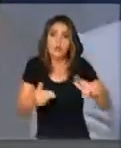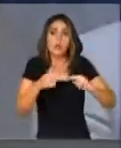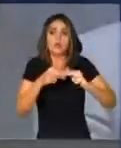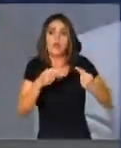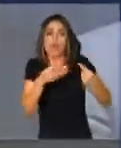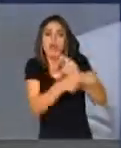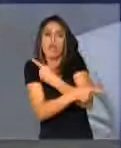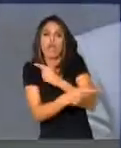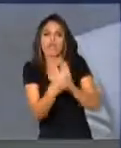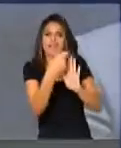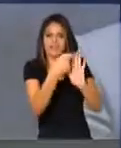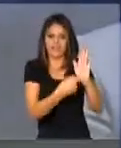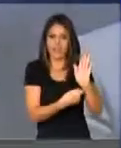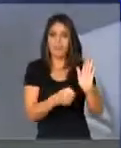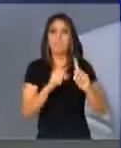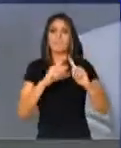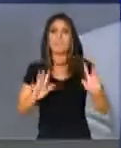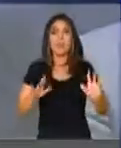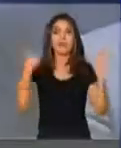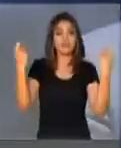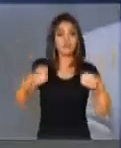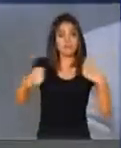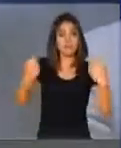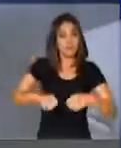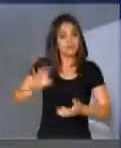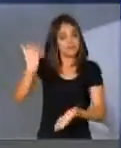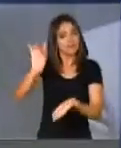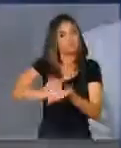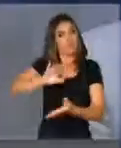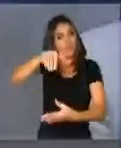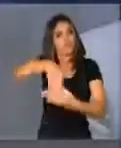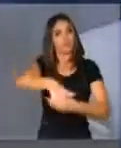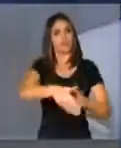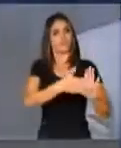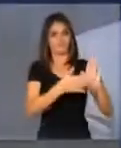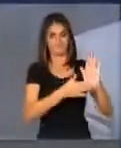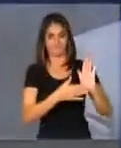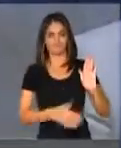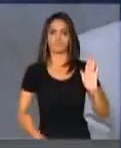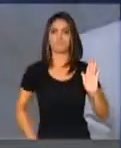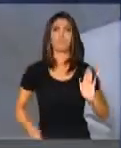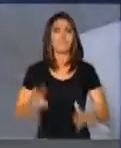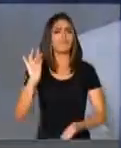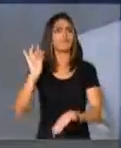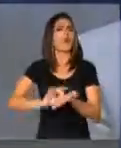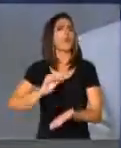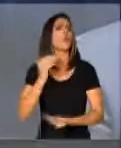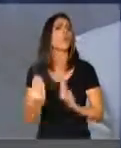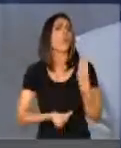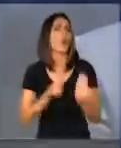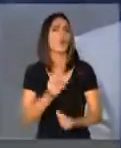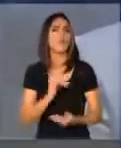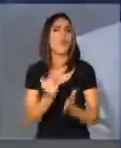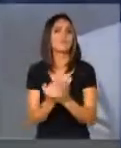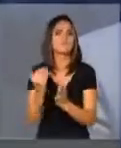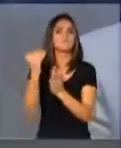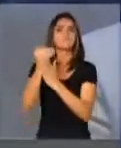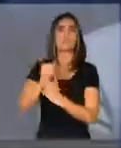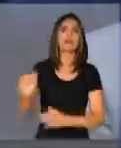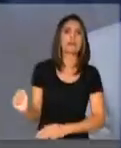estranha ao texto mas a gente precisa de fato votar essa matéria na verdade isso encarece